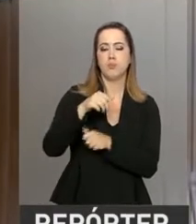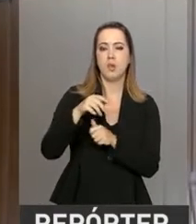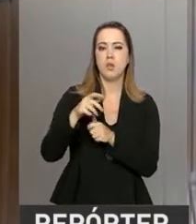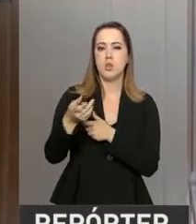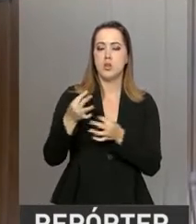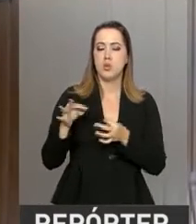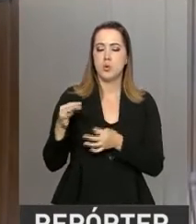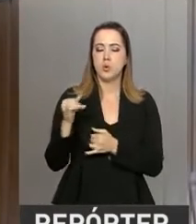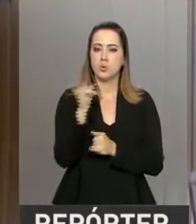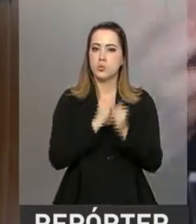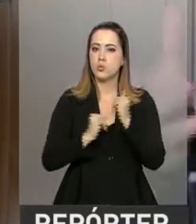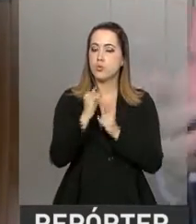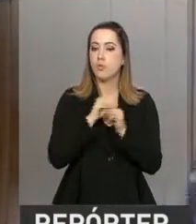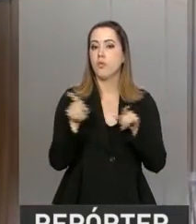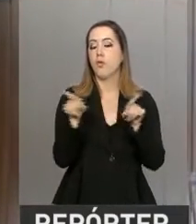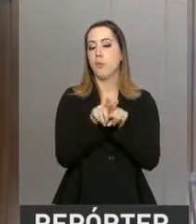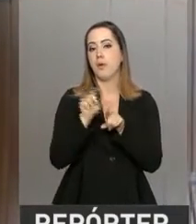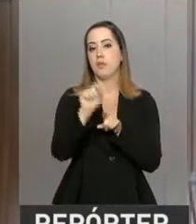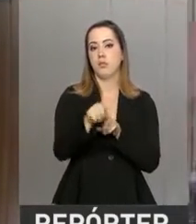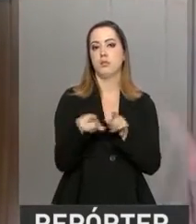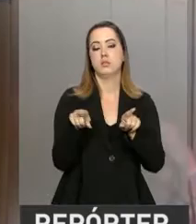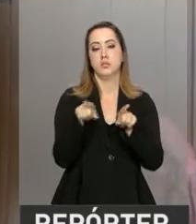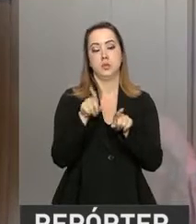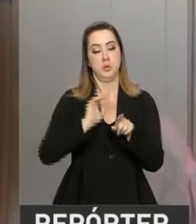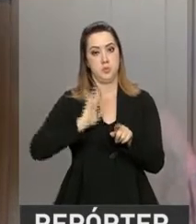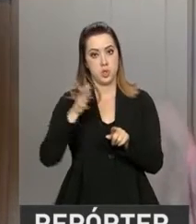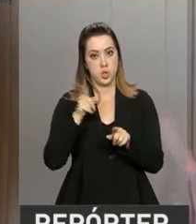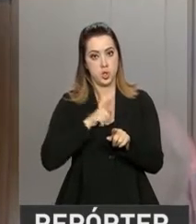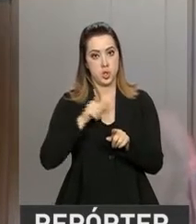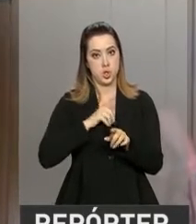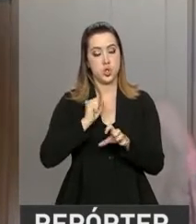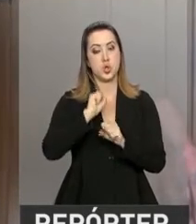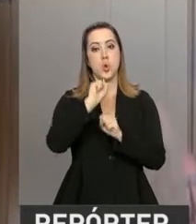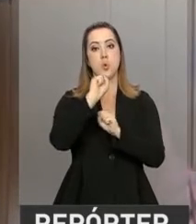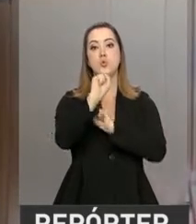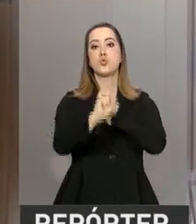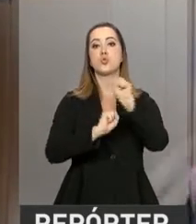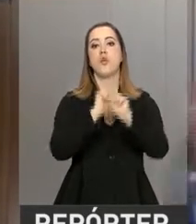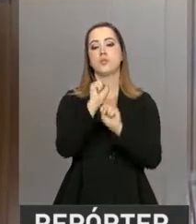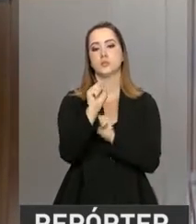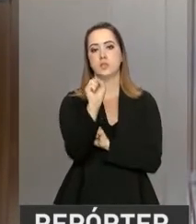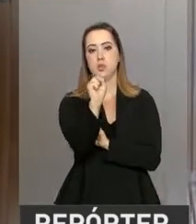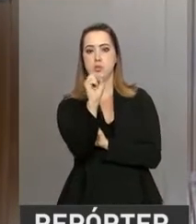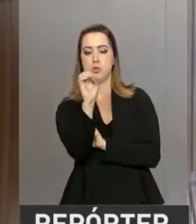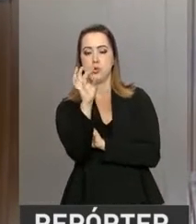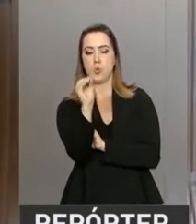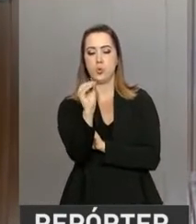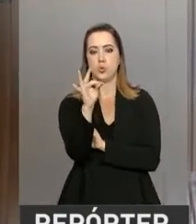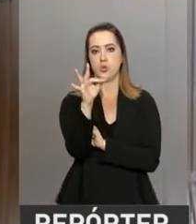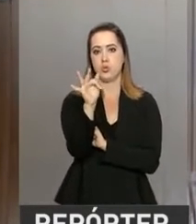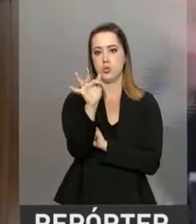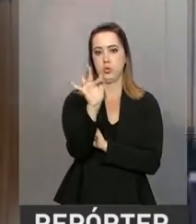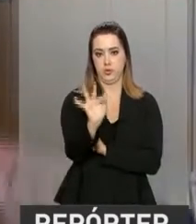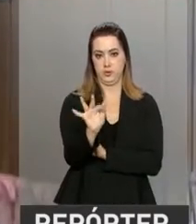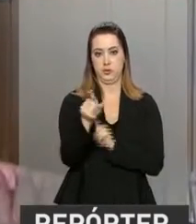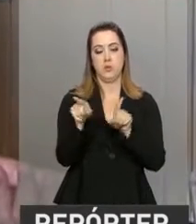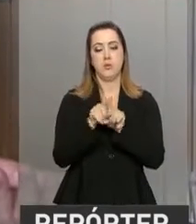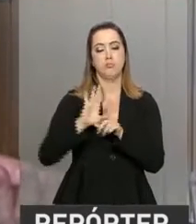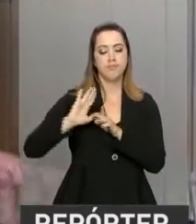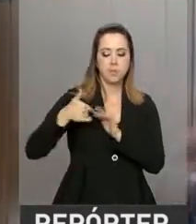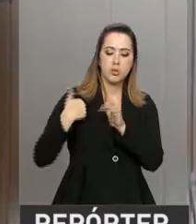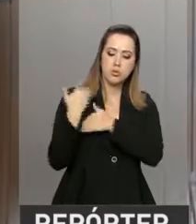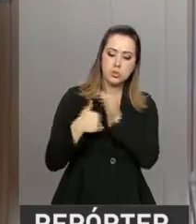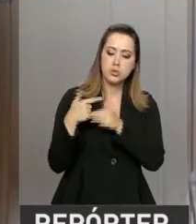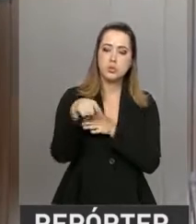utilizando softwares do portal de software público e deixando de desenvolver os mesmos que já estão